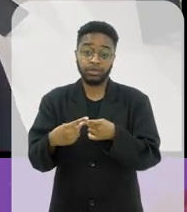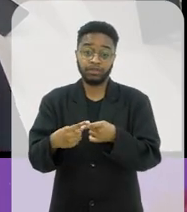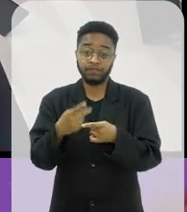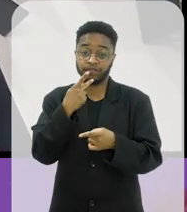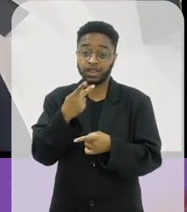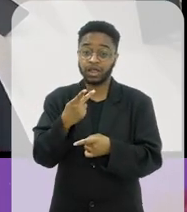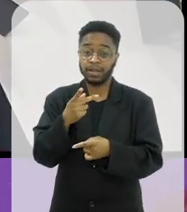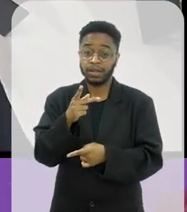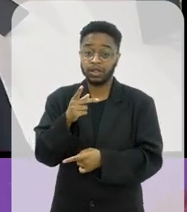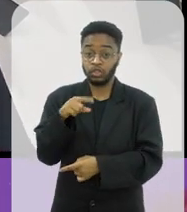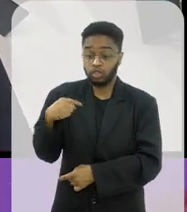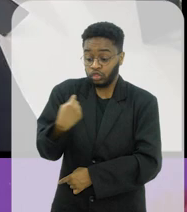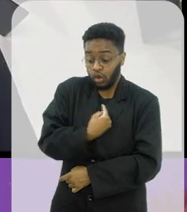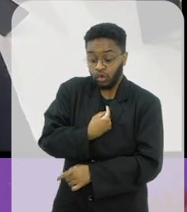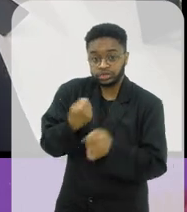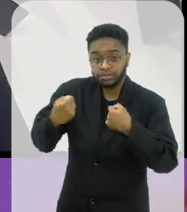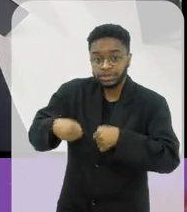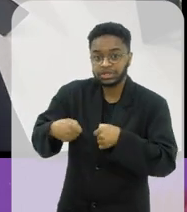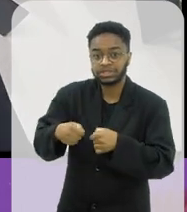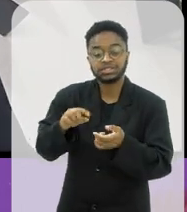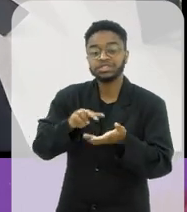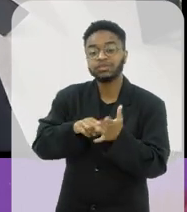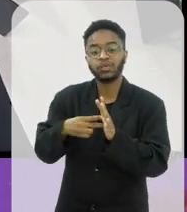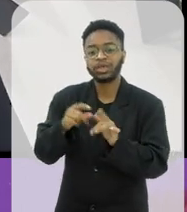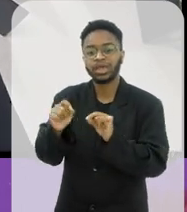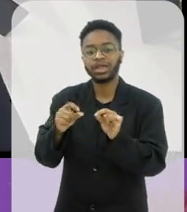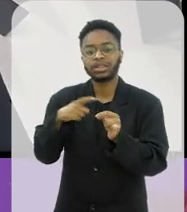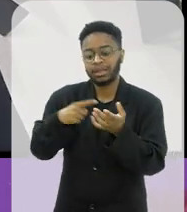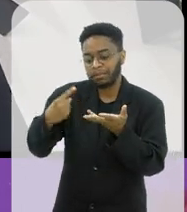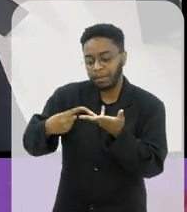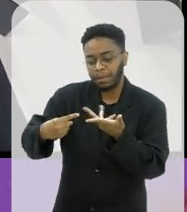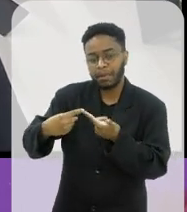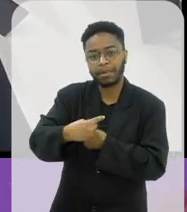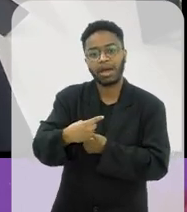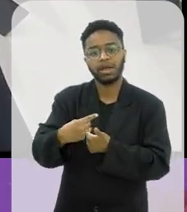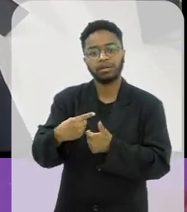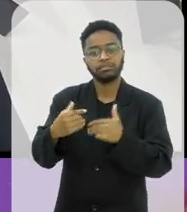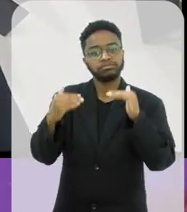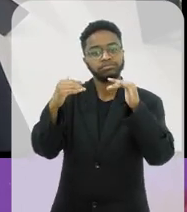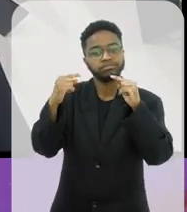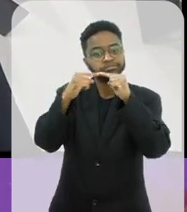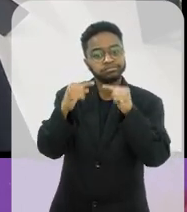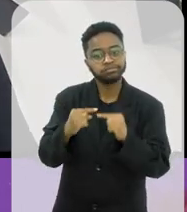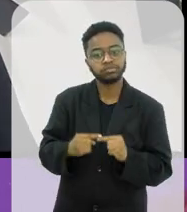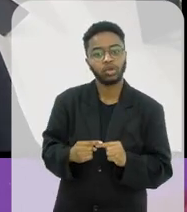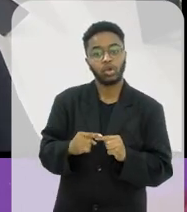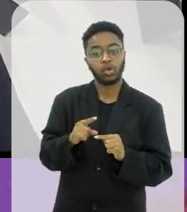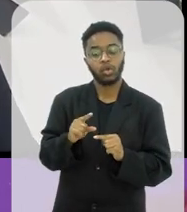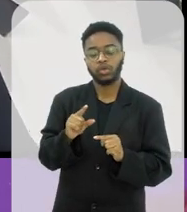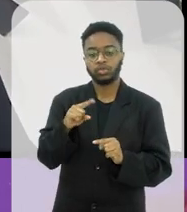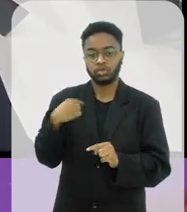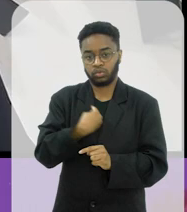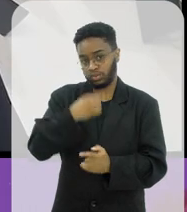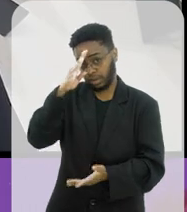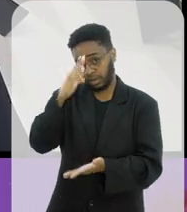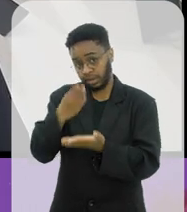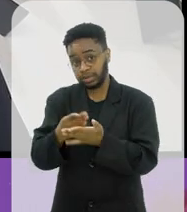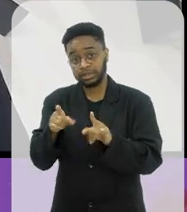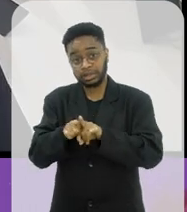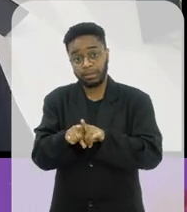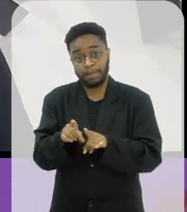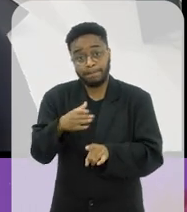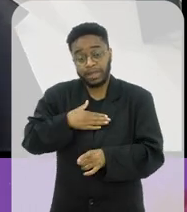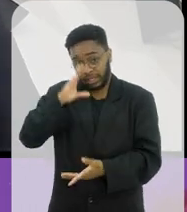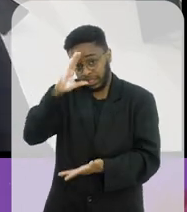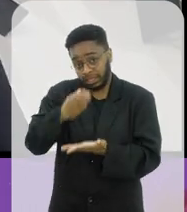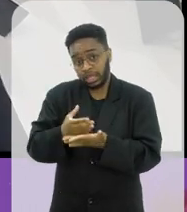palavra tivemos é porque são vários aspectos envolvidos que concordam com a tese, e principalmente com a minha